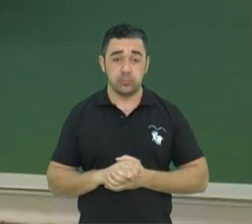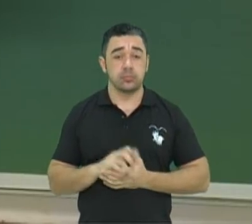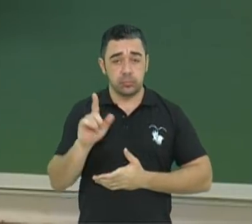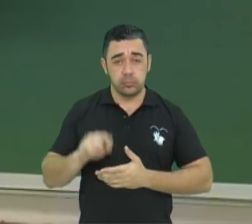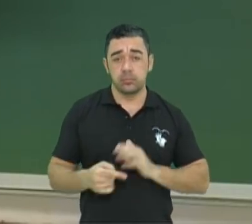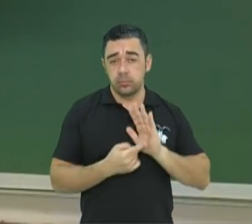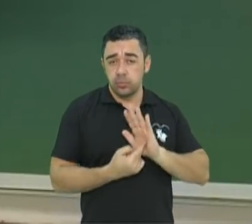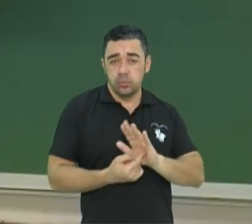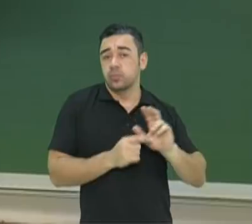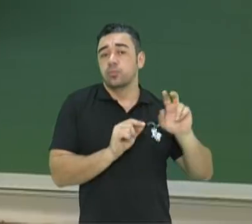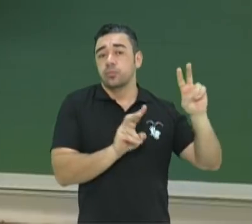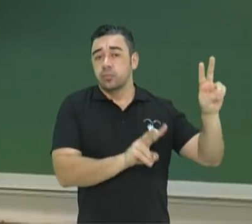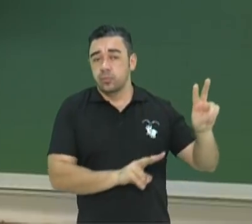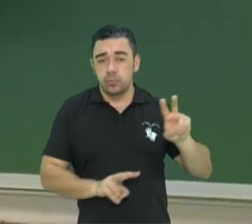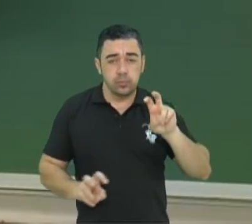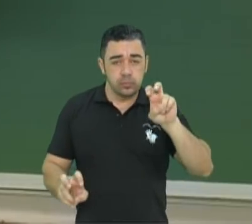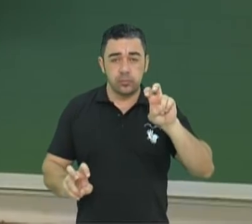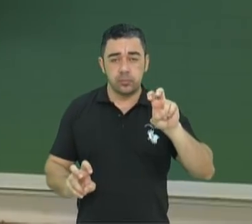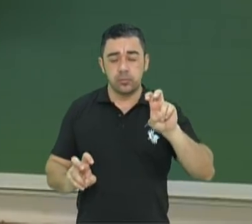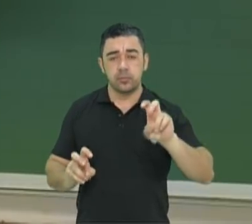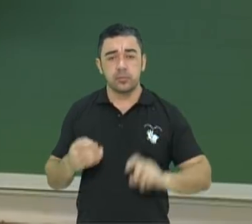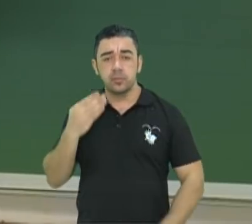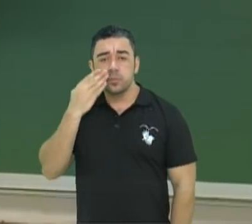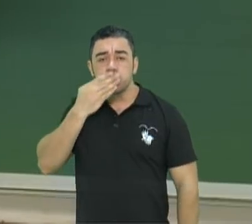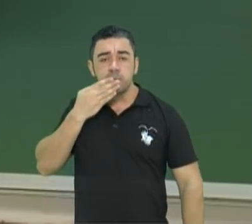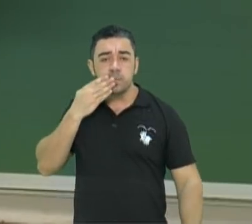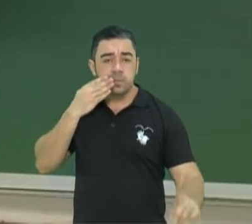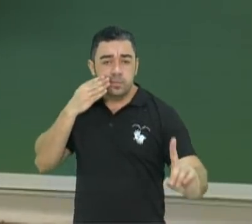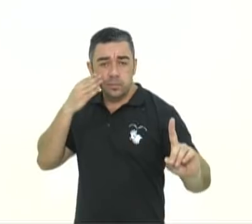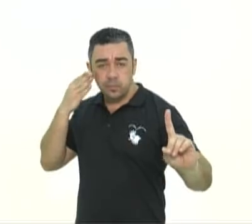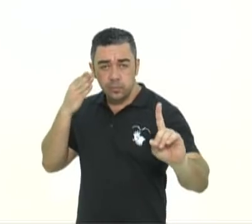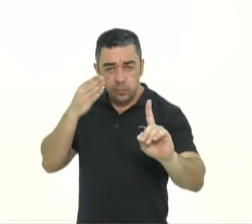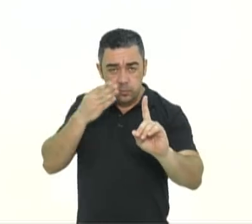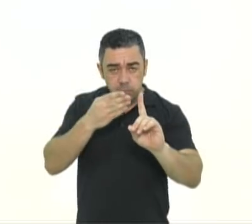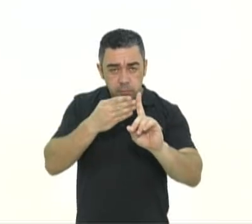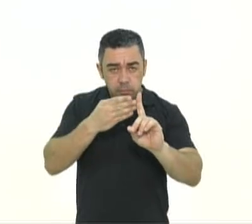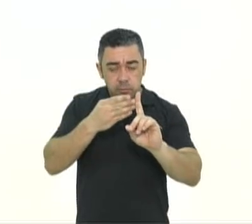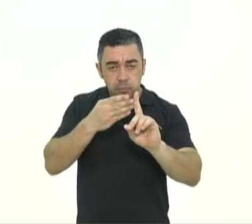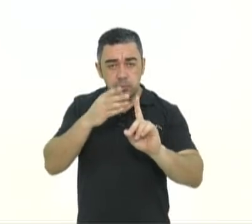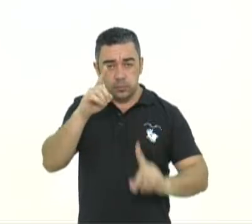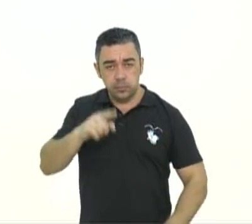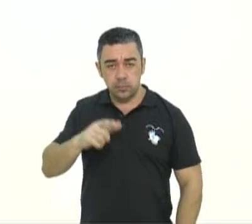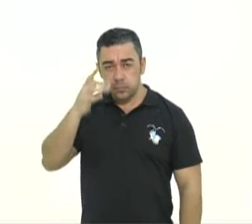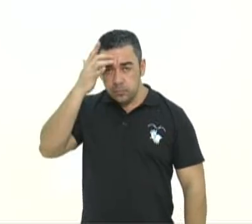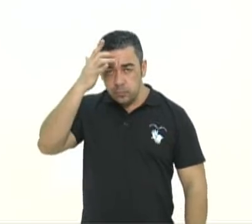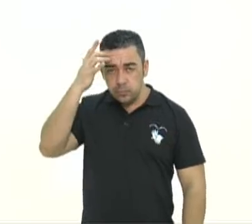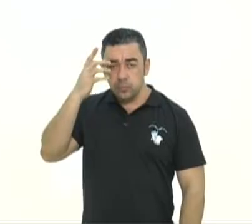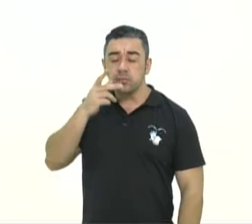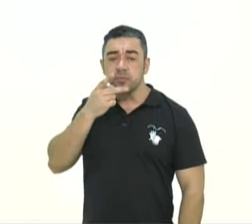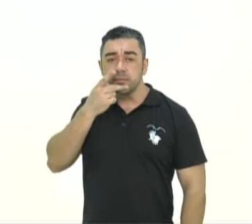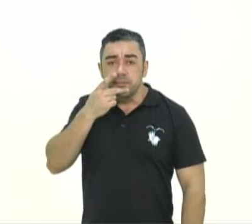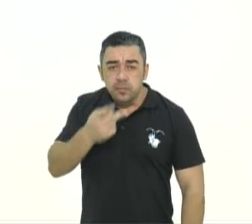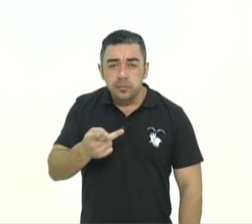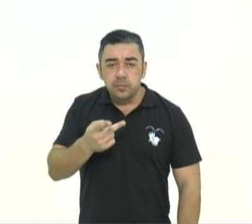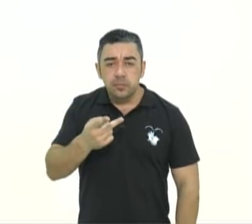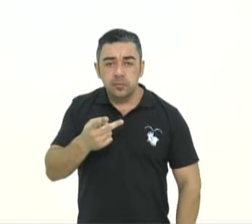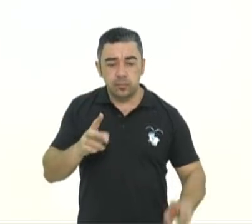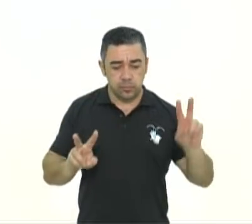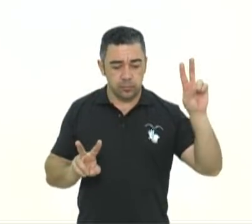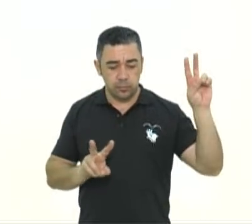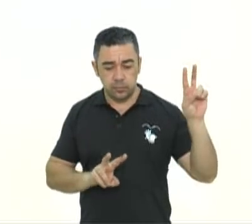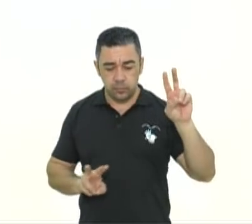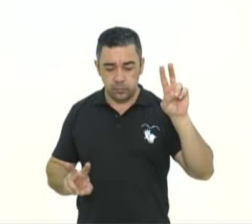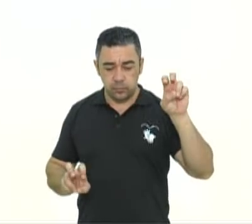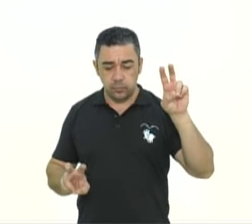eles indicam o discurso direto, ou seja, a fala de uma pessoa no texto, o que pode